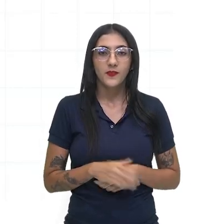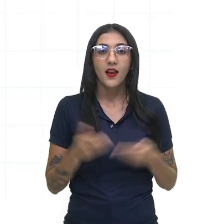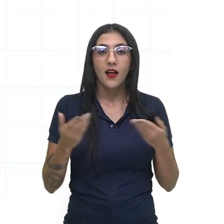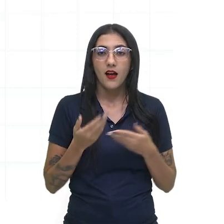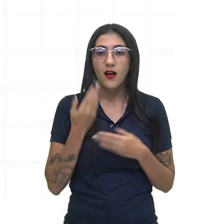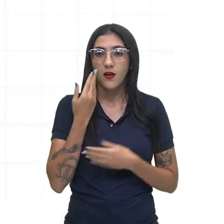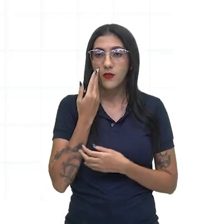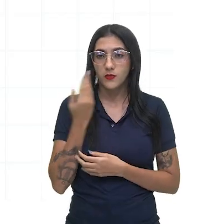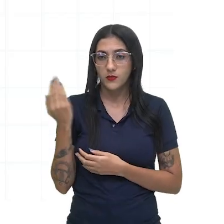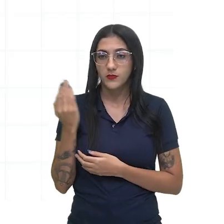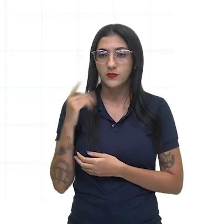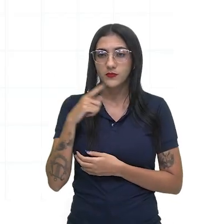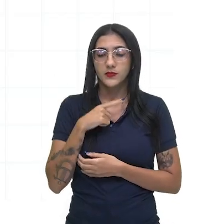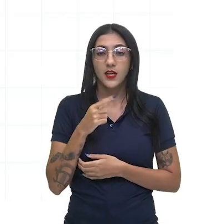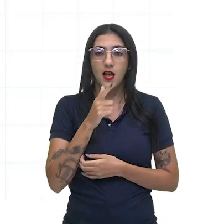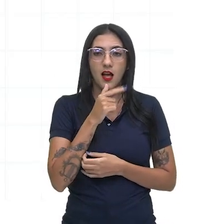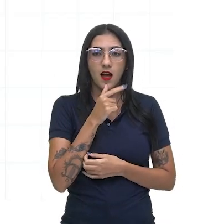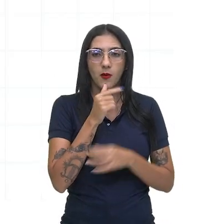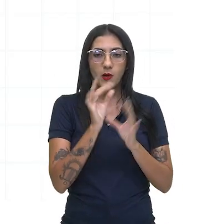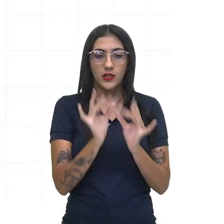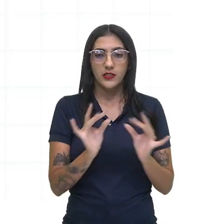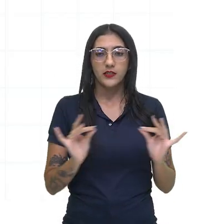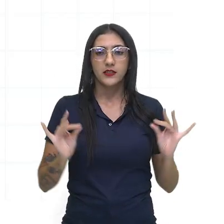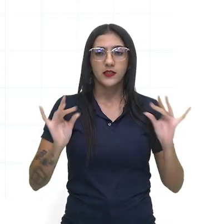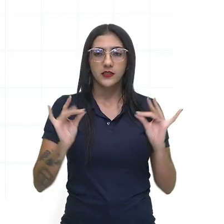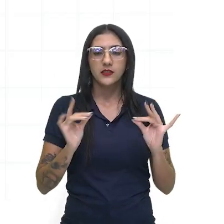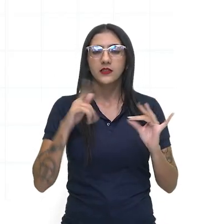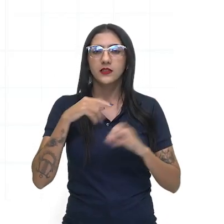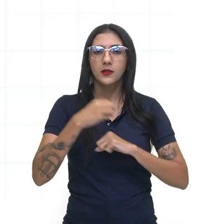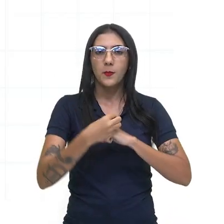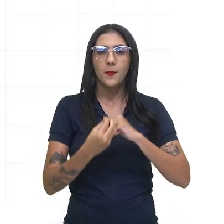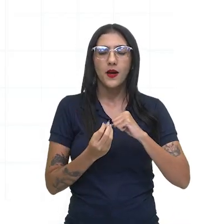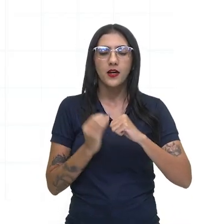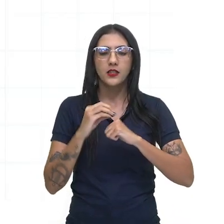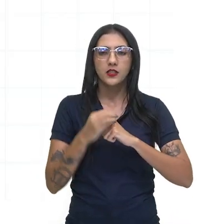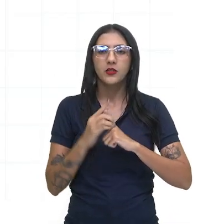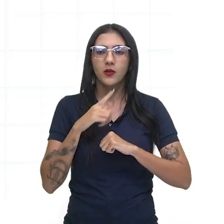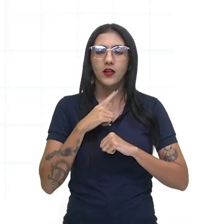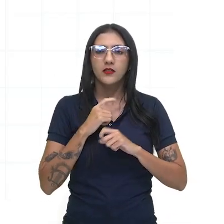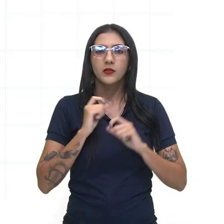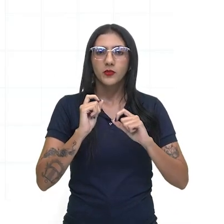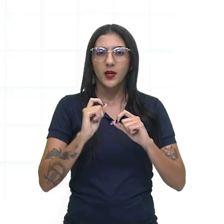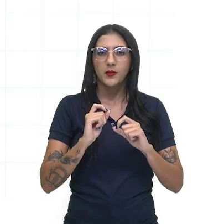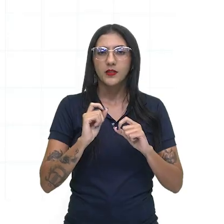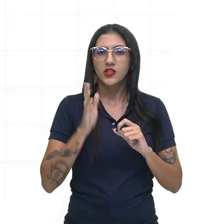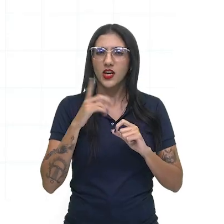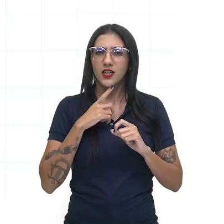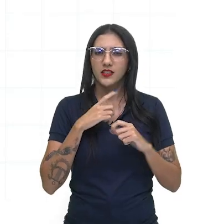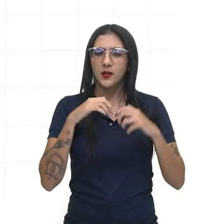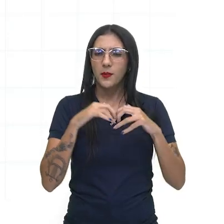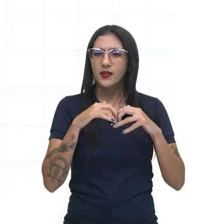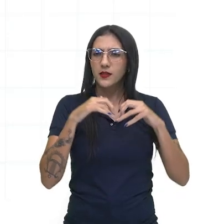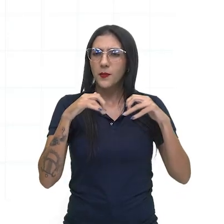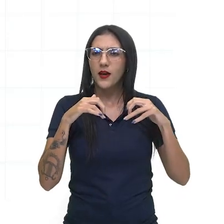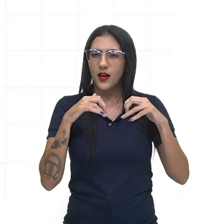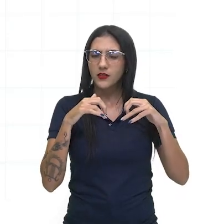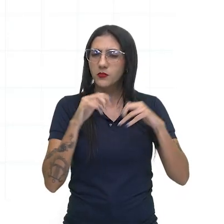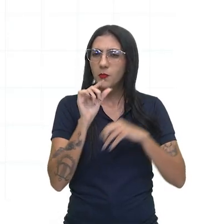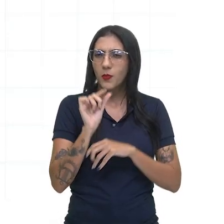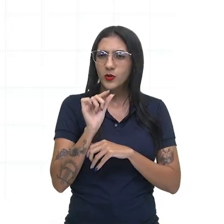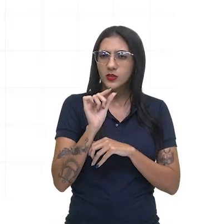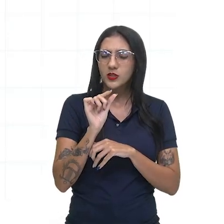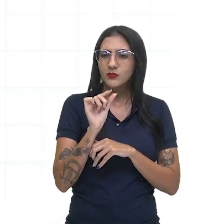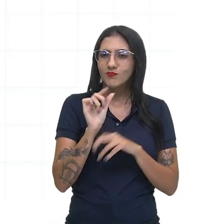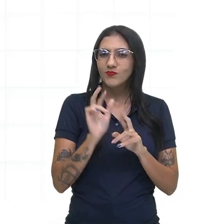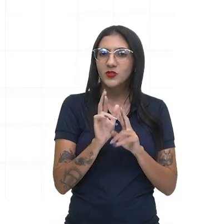da matéria, né, o estado líquido, as partículas elas estão mais afastadas uma das